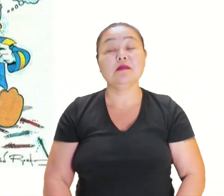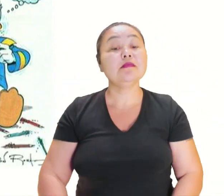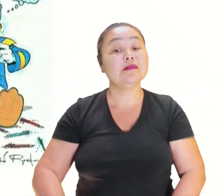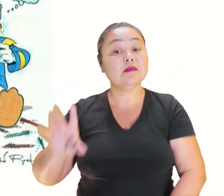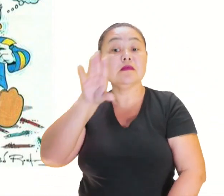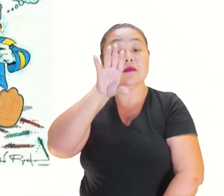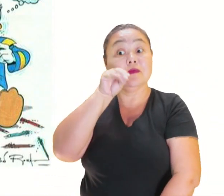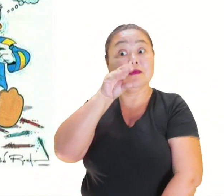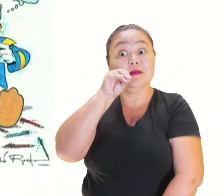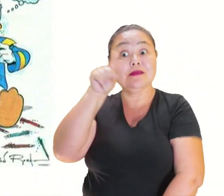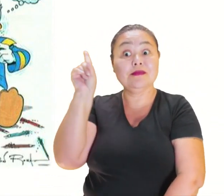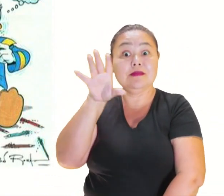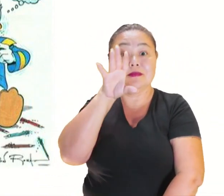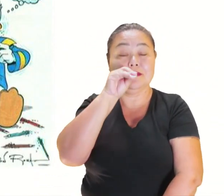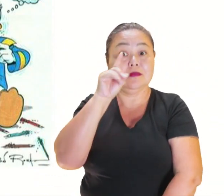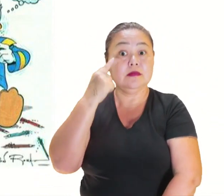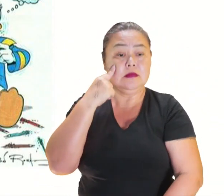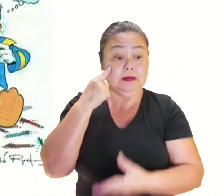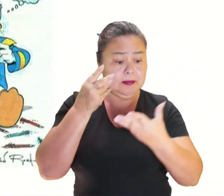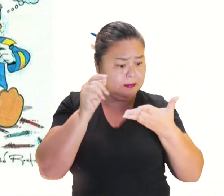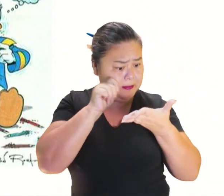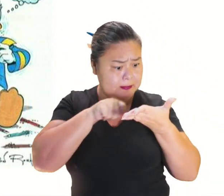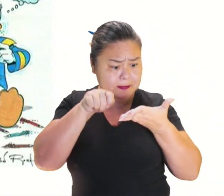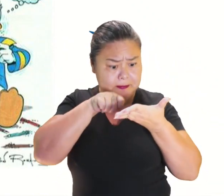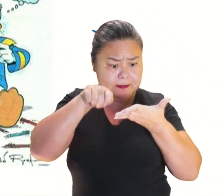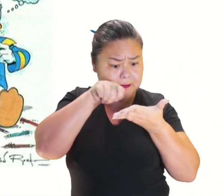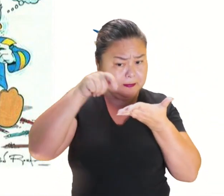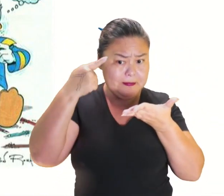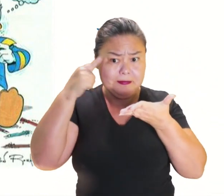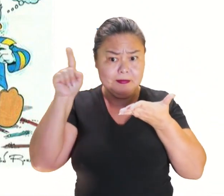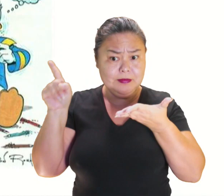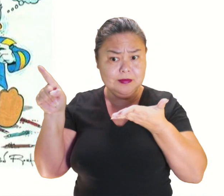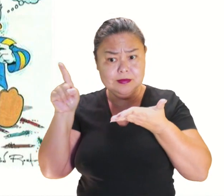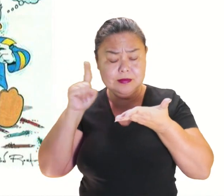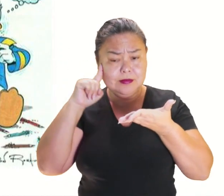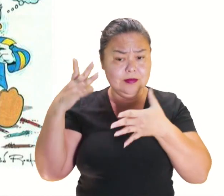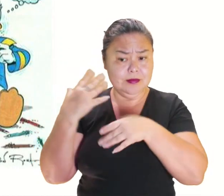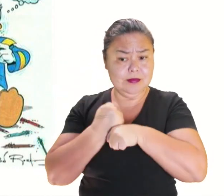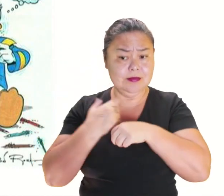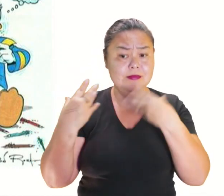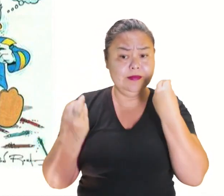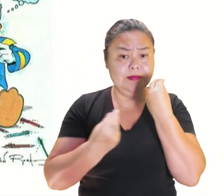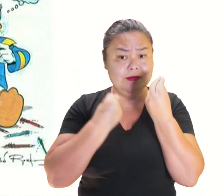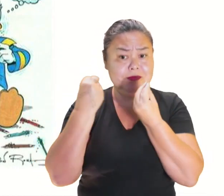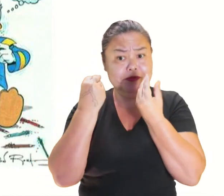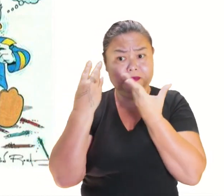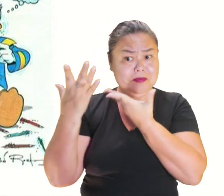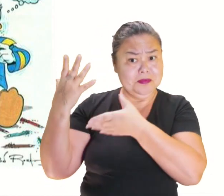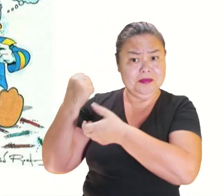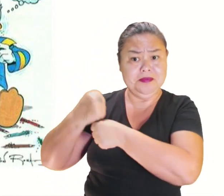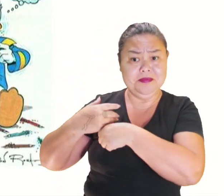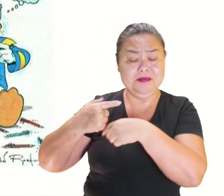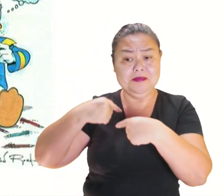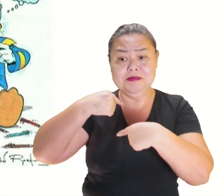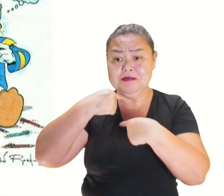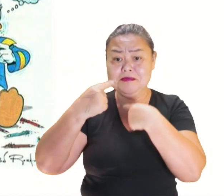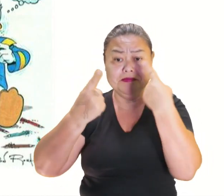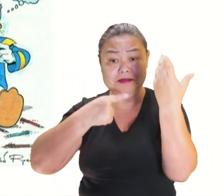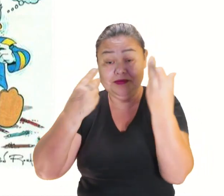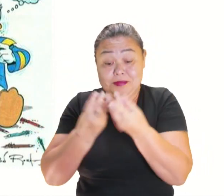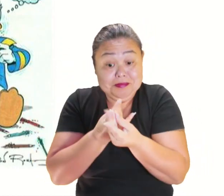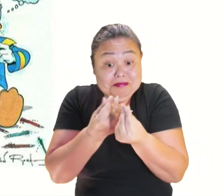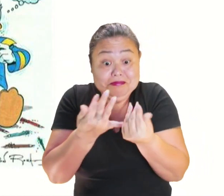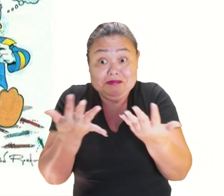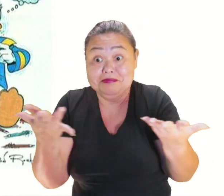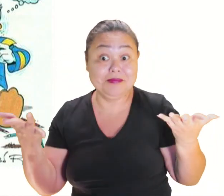Pato Donald tá ali, ó. É. Entrelaçado com números, com letras. Cálculos incalculáveis,